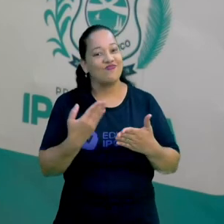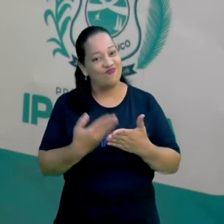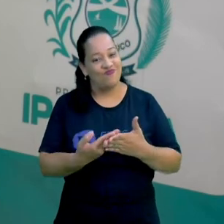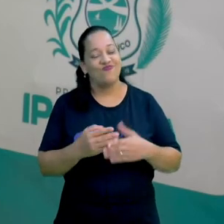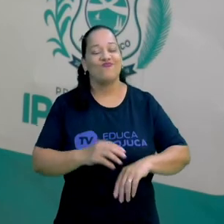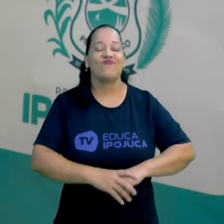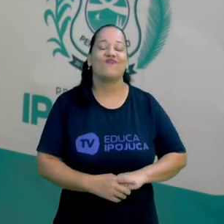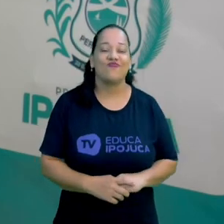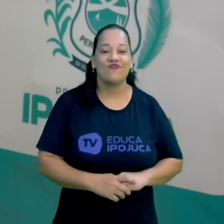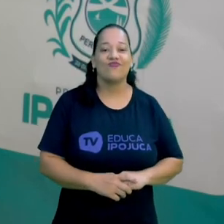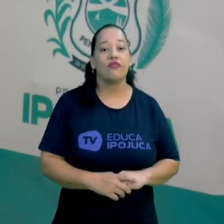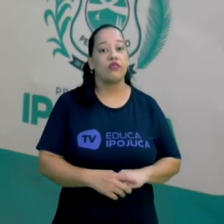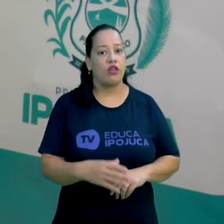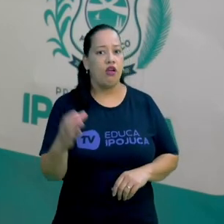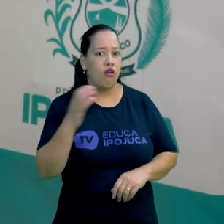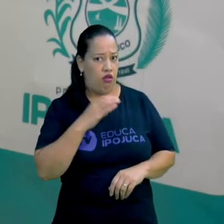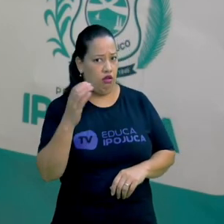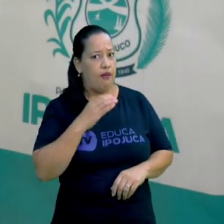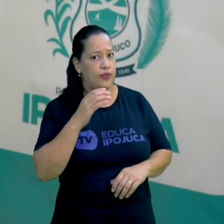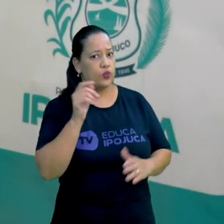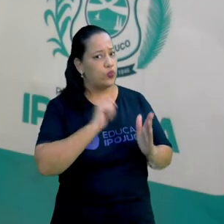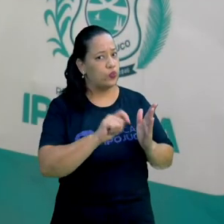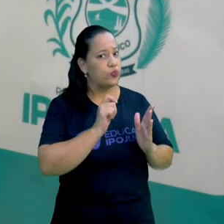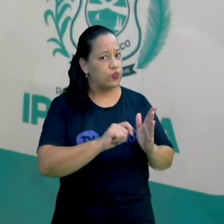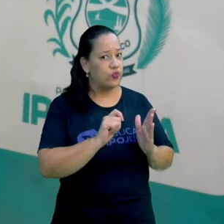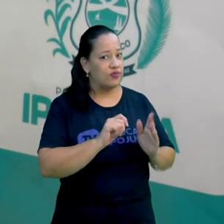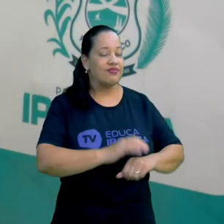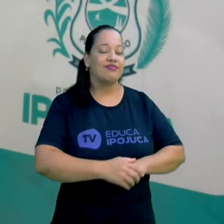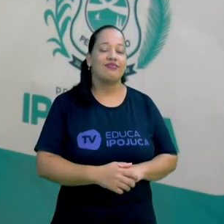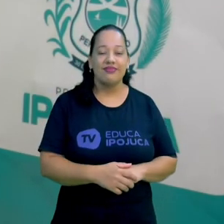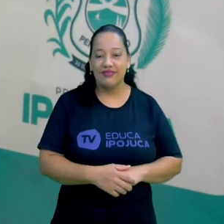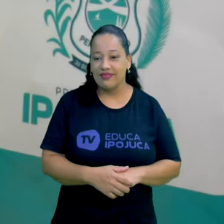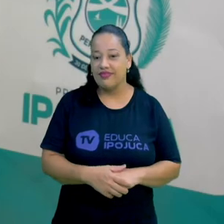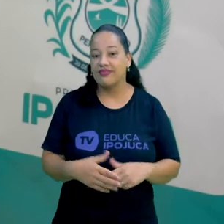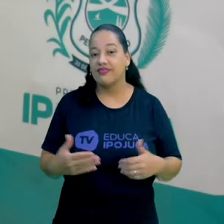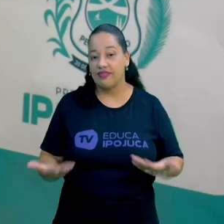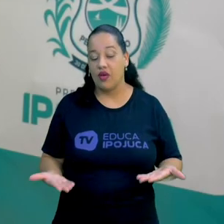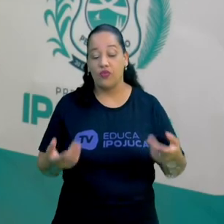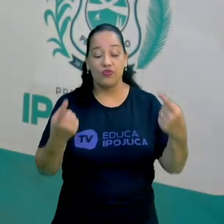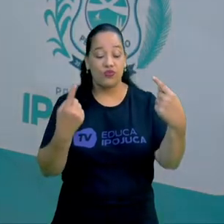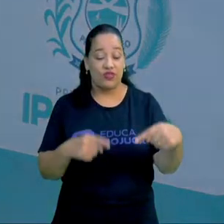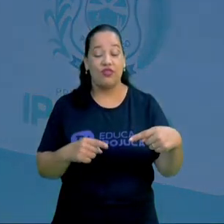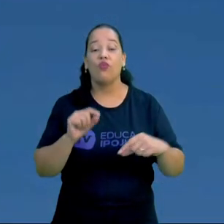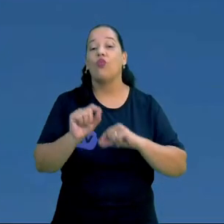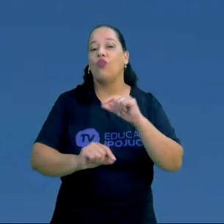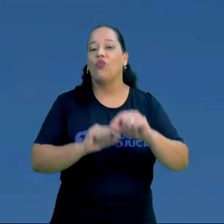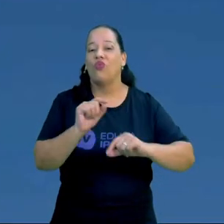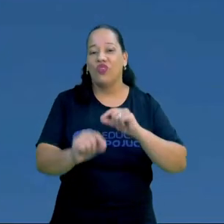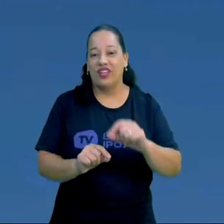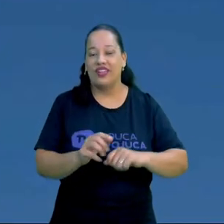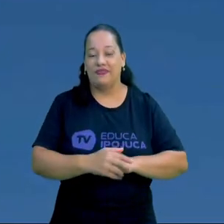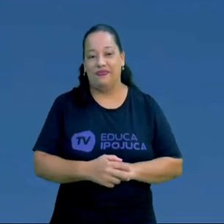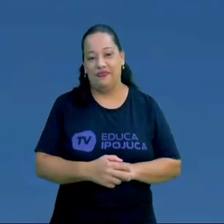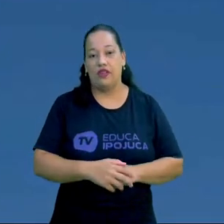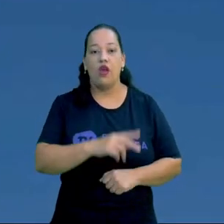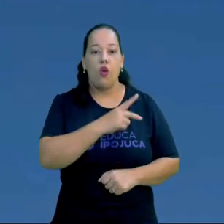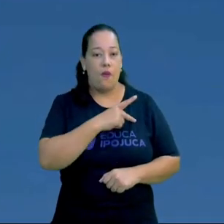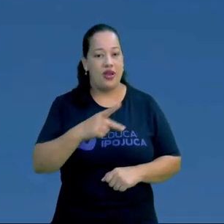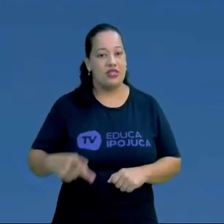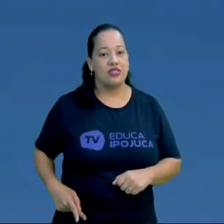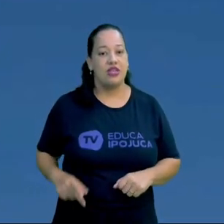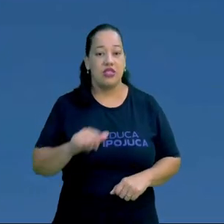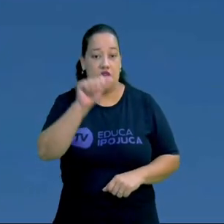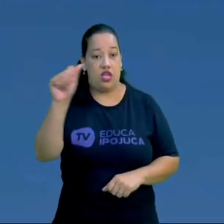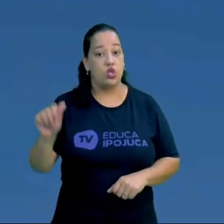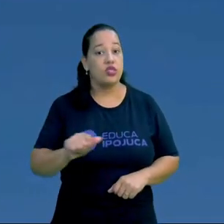hoje. Já correu para anotar? O desafio de hoje é... O presidente da associação